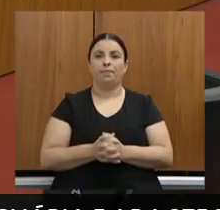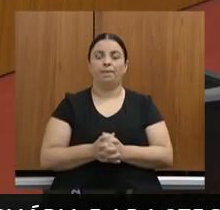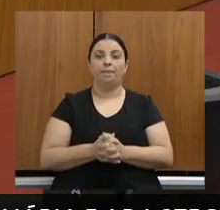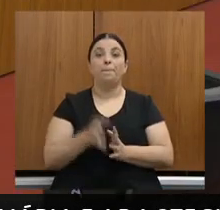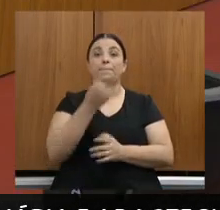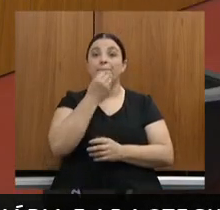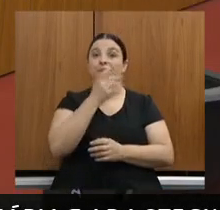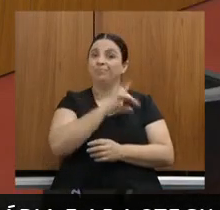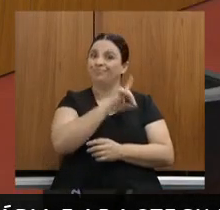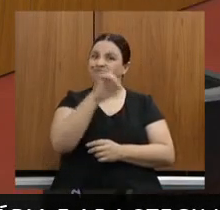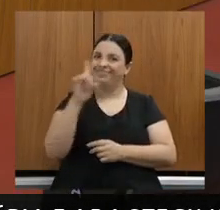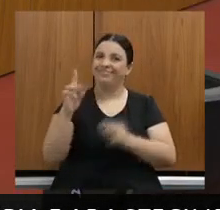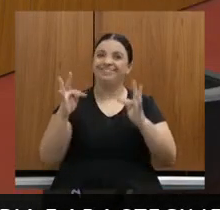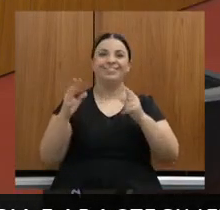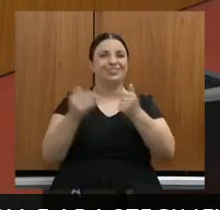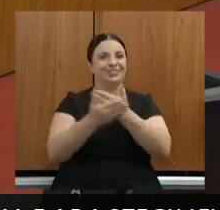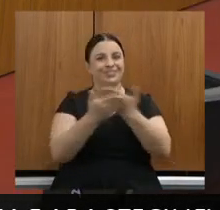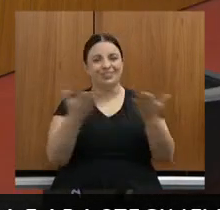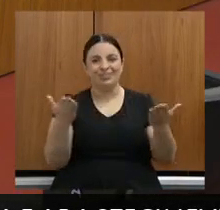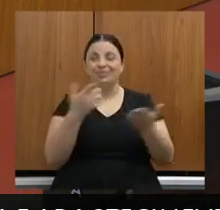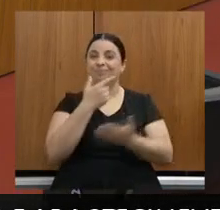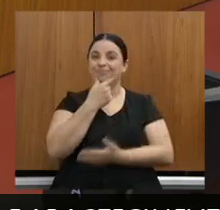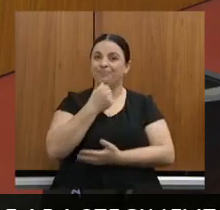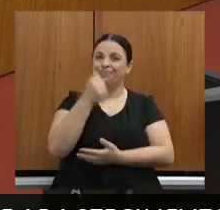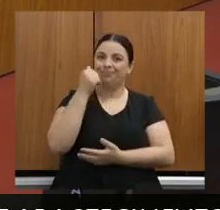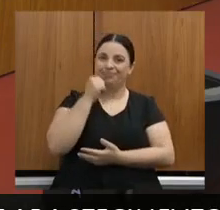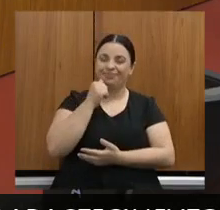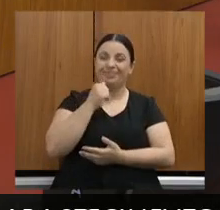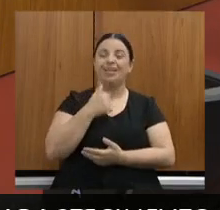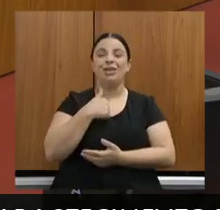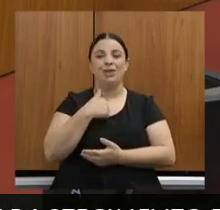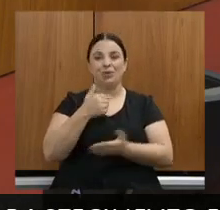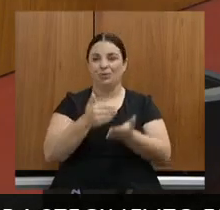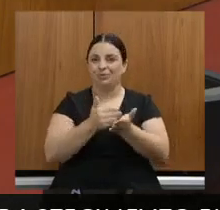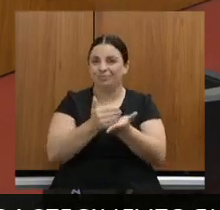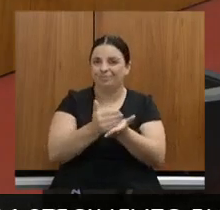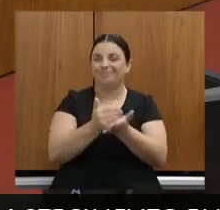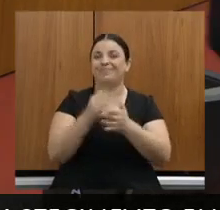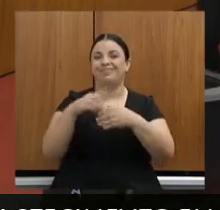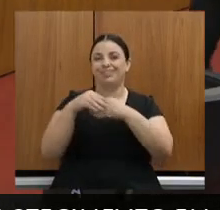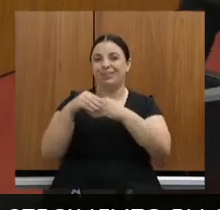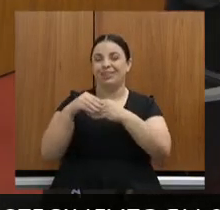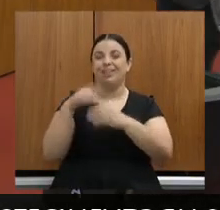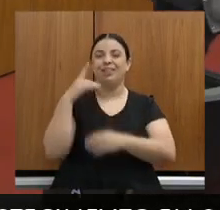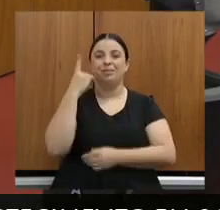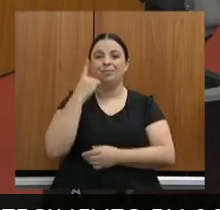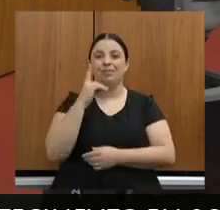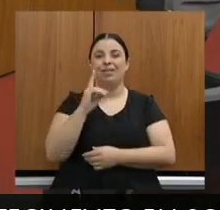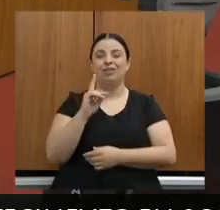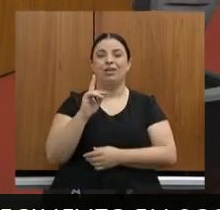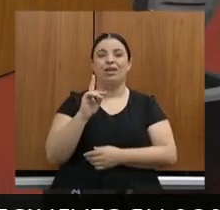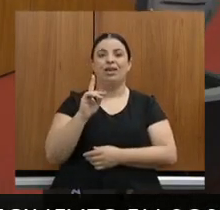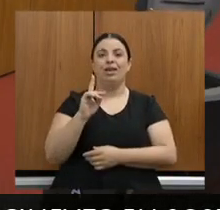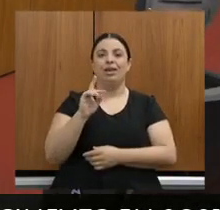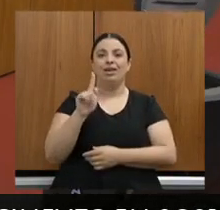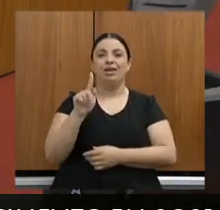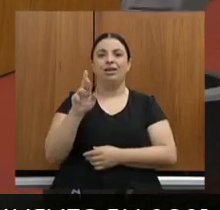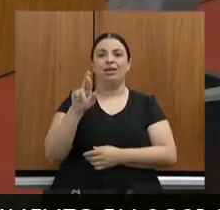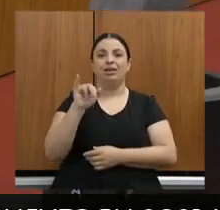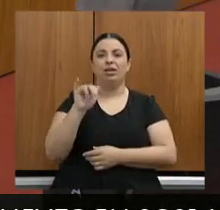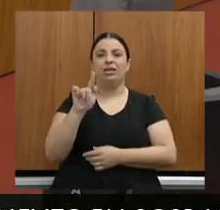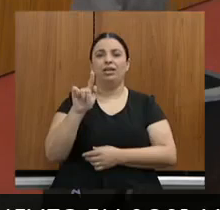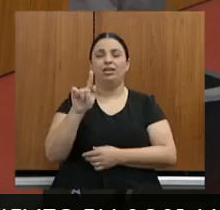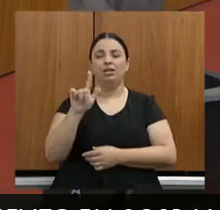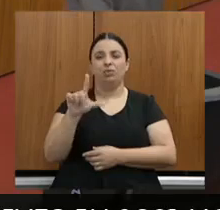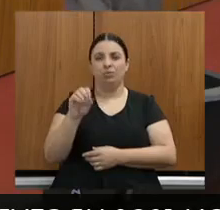Oi bom dia a todos a todos eu quero começar aqui saudando Deputado alegria agradecer as palavras sempre